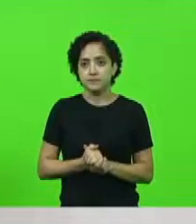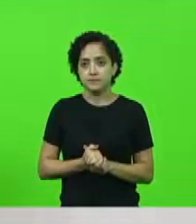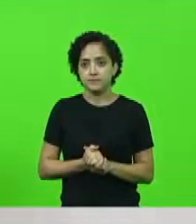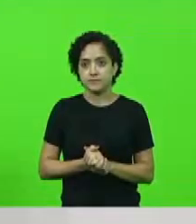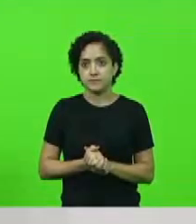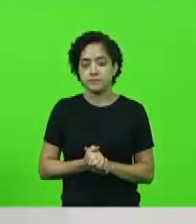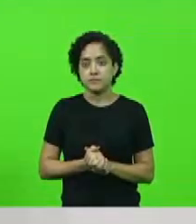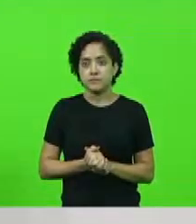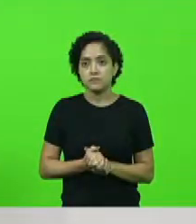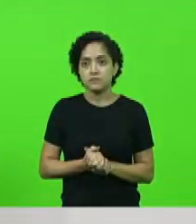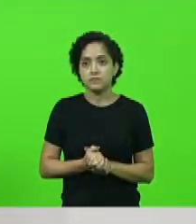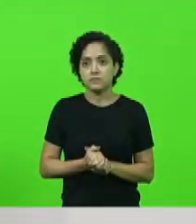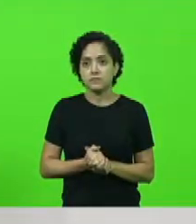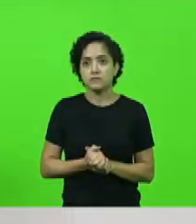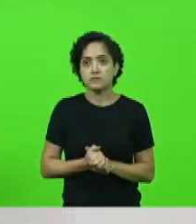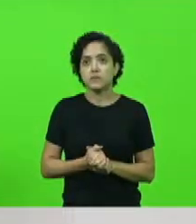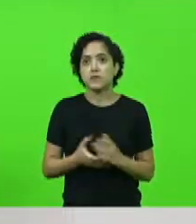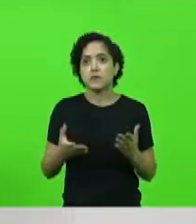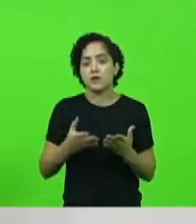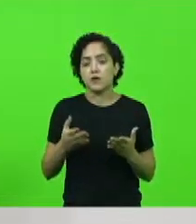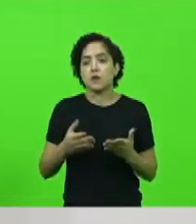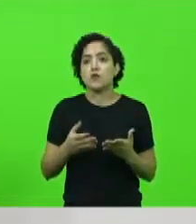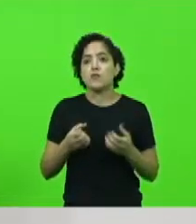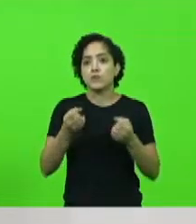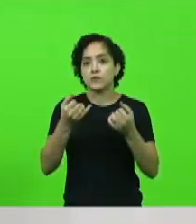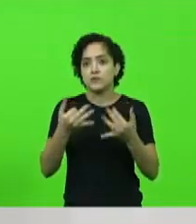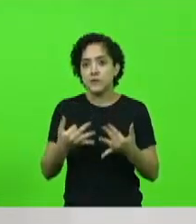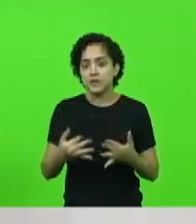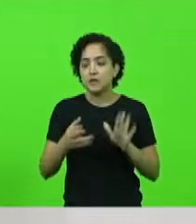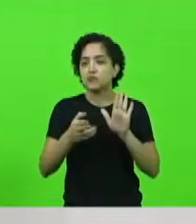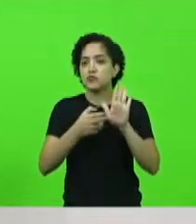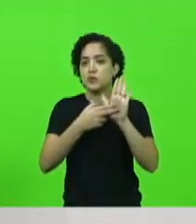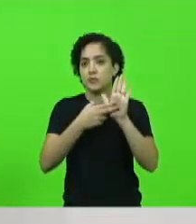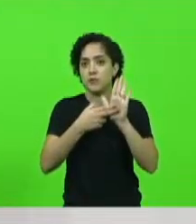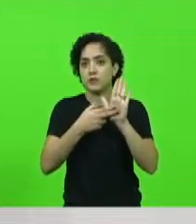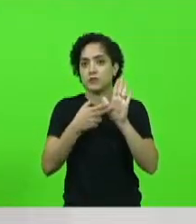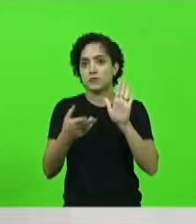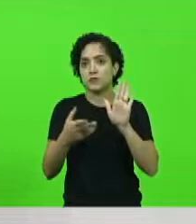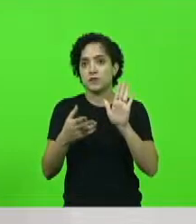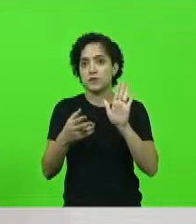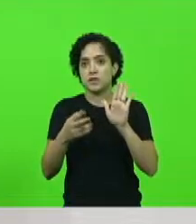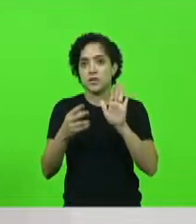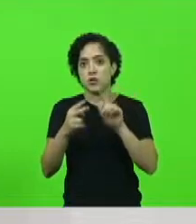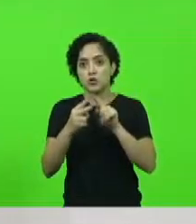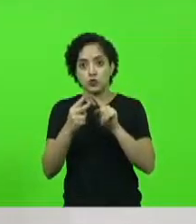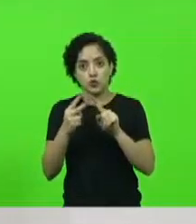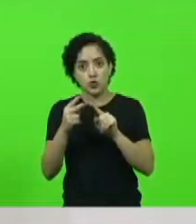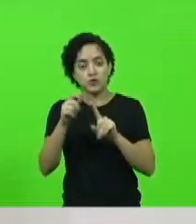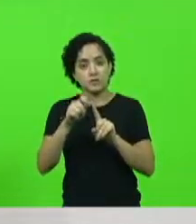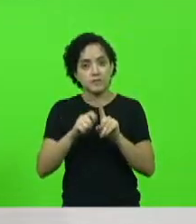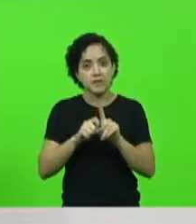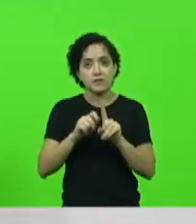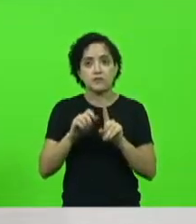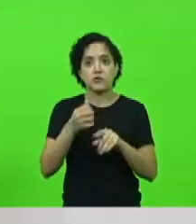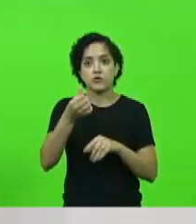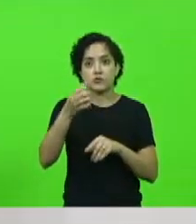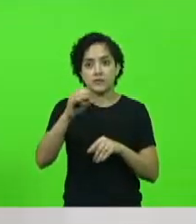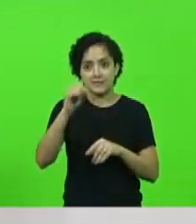presidente. Como falei no dia da posse, não seriam apenas 2 meses. Foram 60